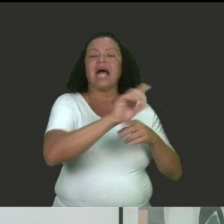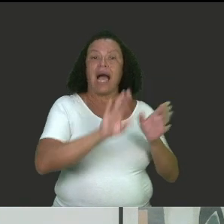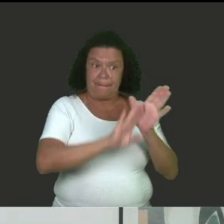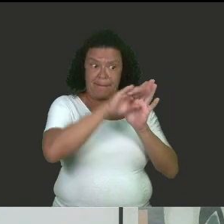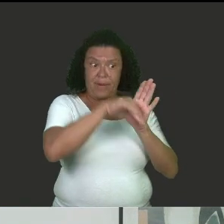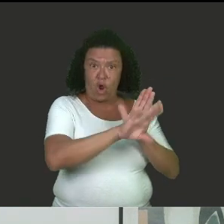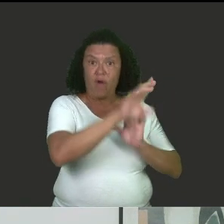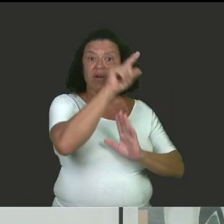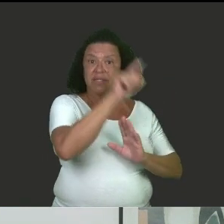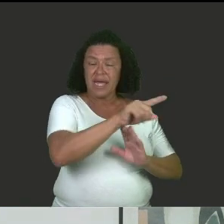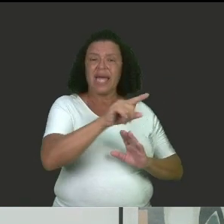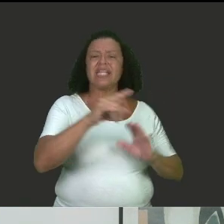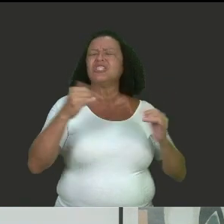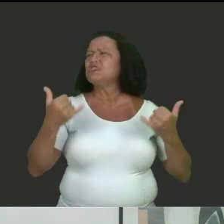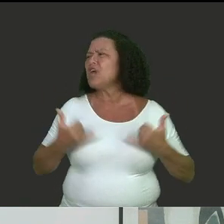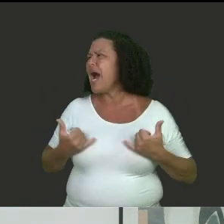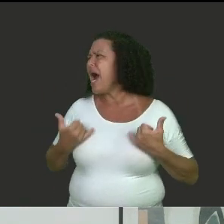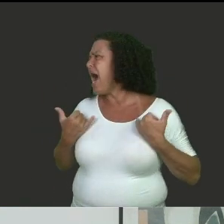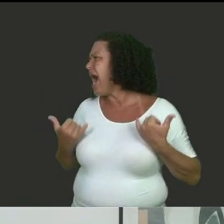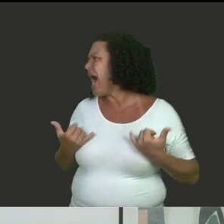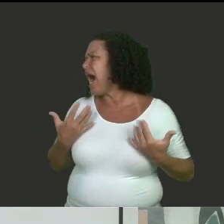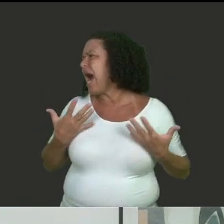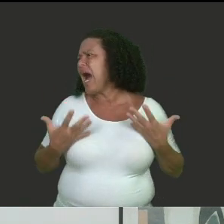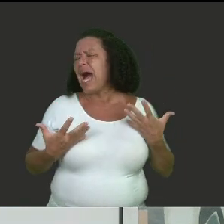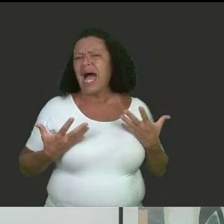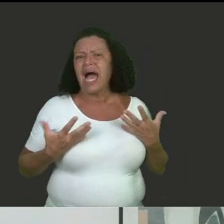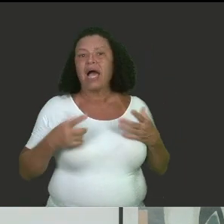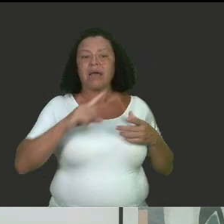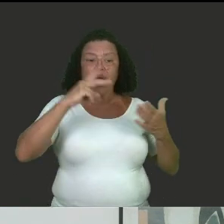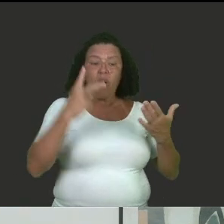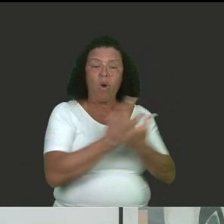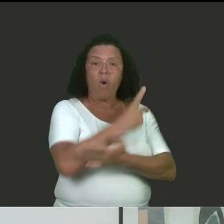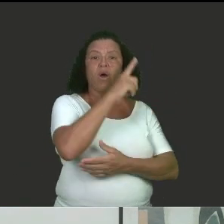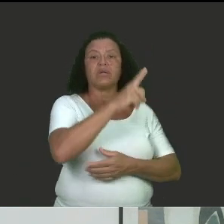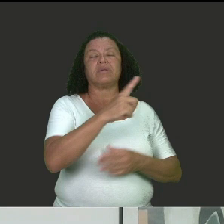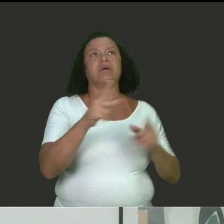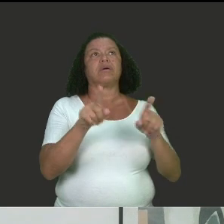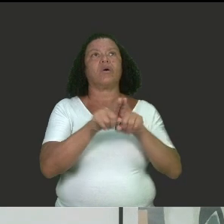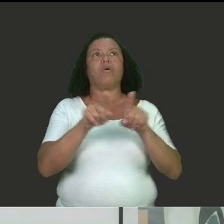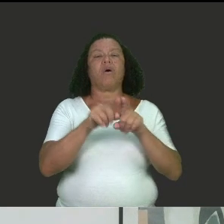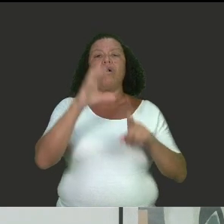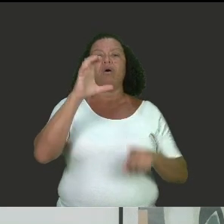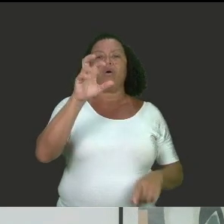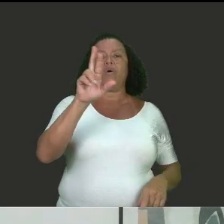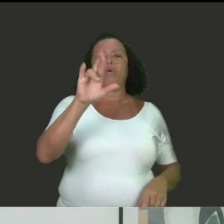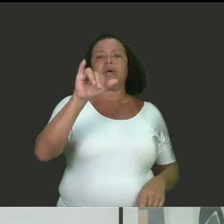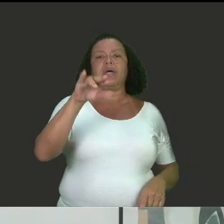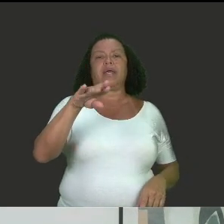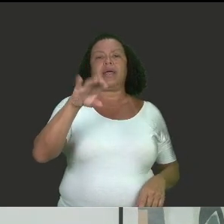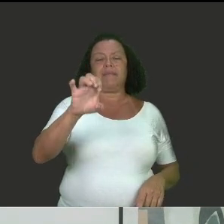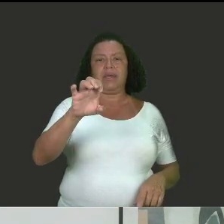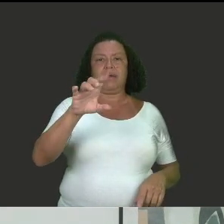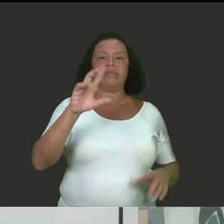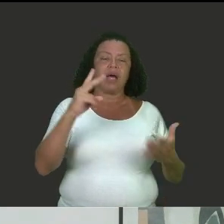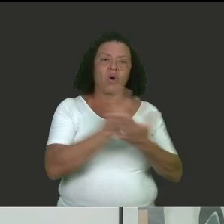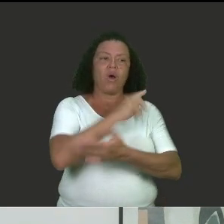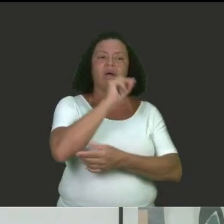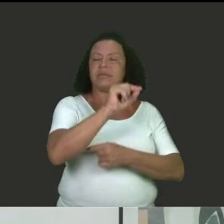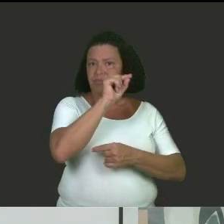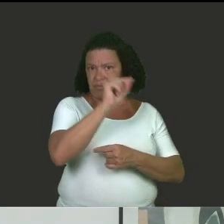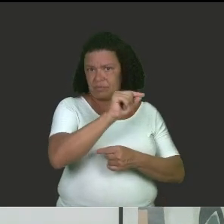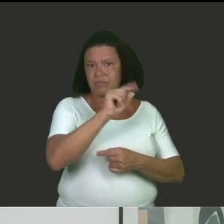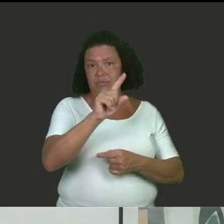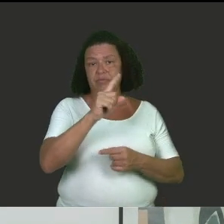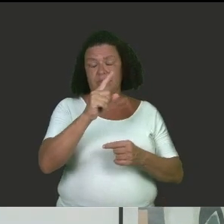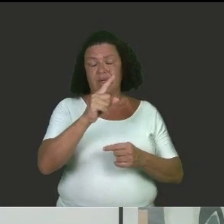pena imposta ao malfeitor que comete um crime. Então aqui ele já começa a distinguir a prova